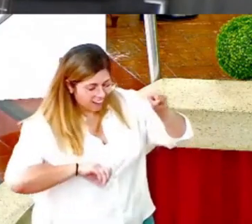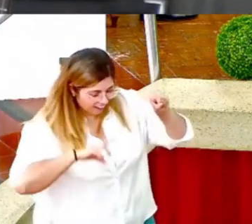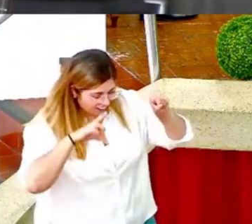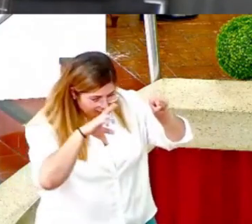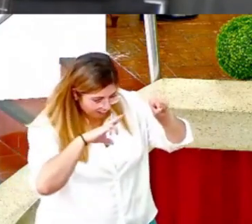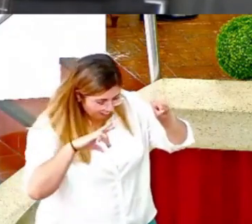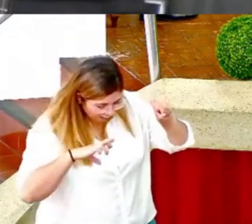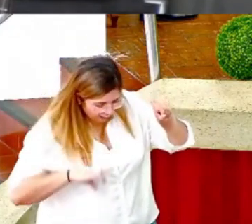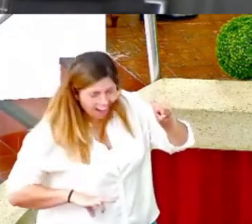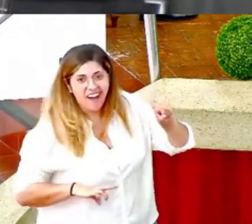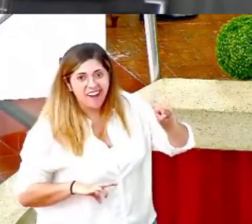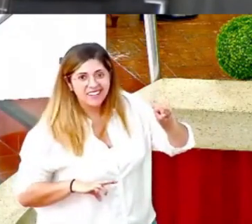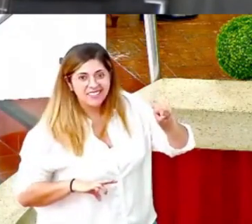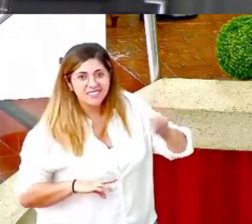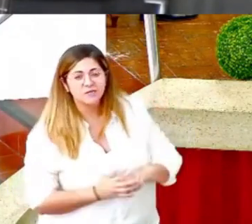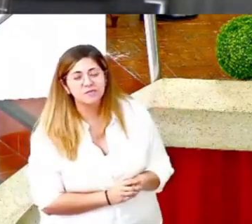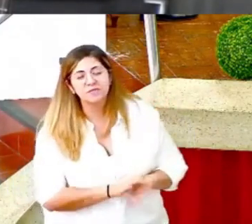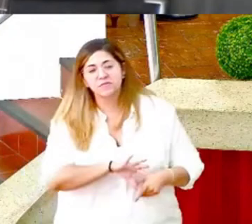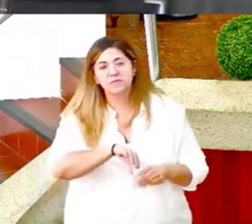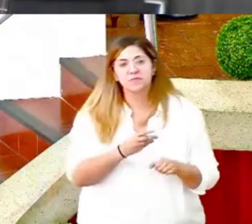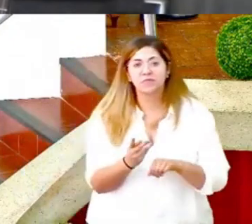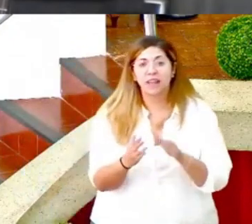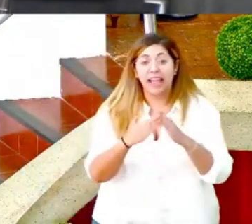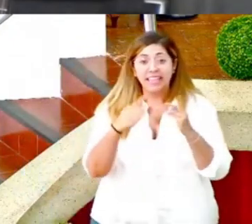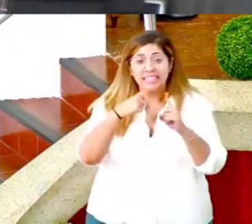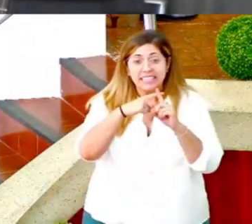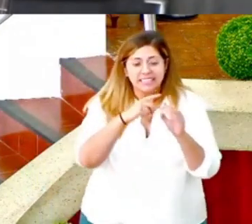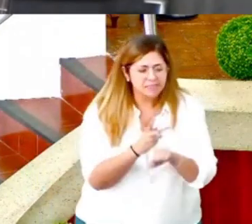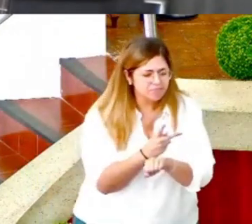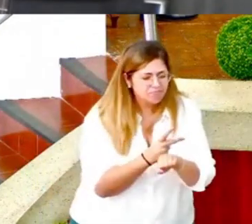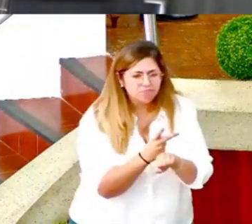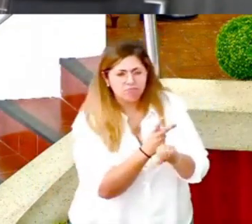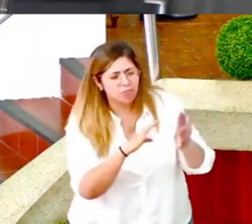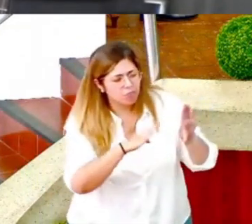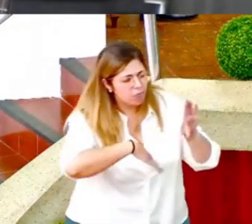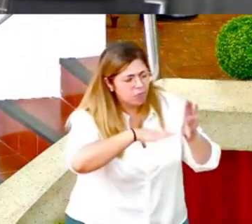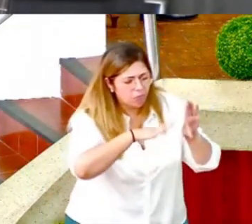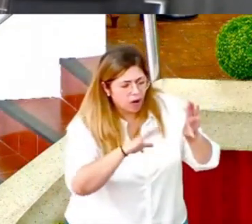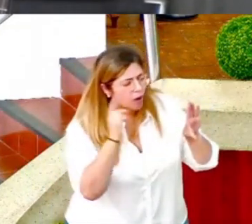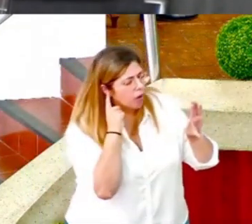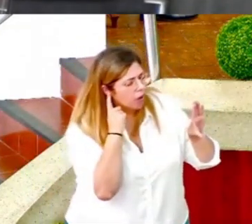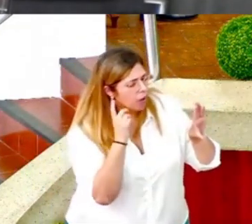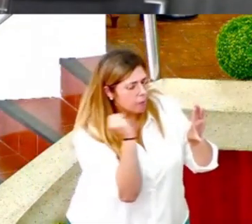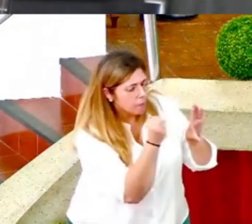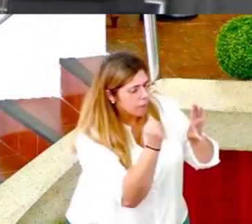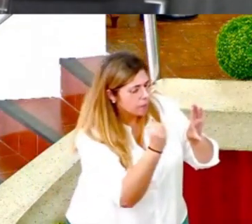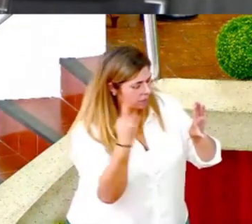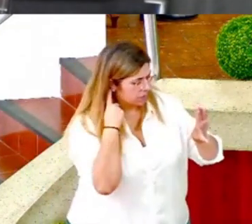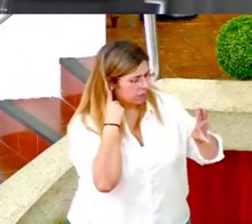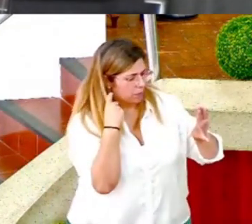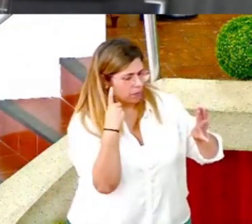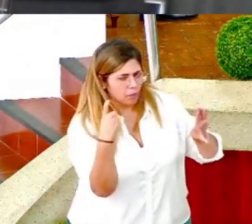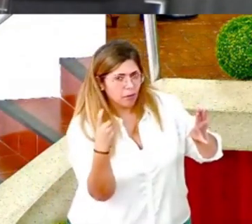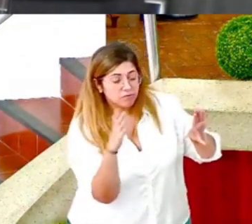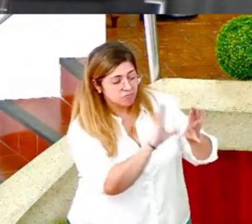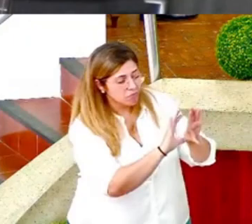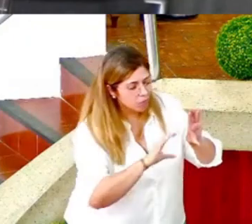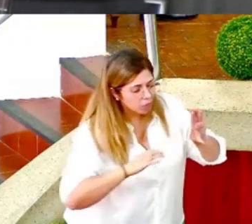entregaram nas mãos dos que dirigem a obra e têm a seu cargo a casa do Senhor. Ou seja, estamos cuidando das coisas da casa do